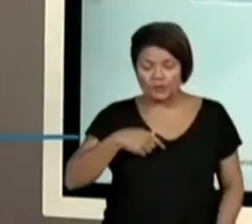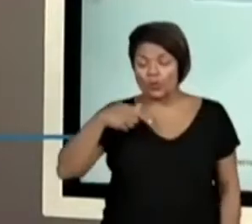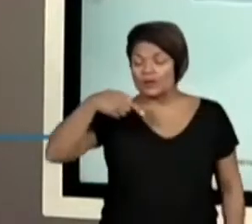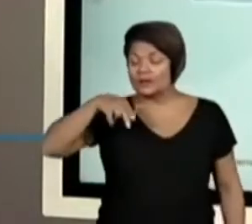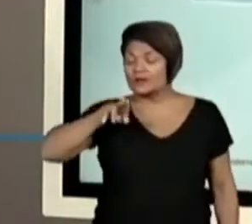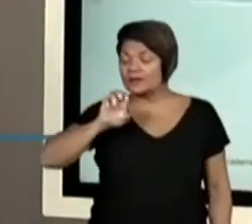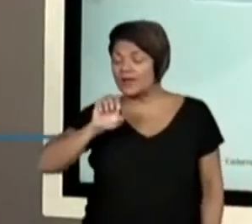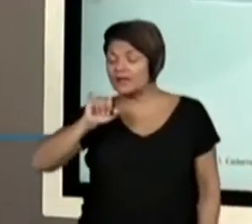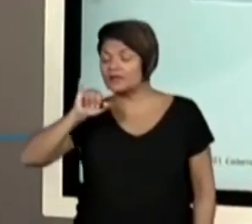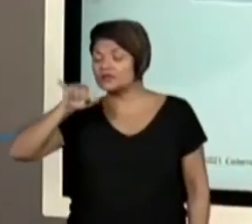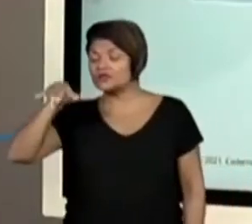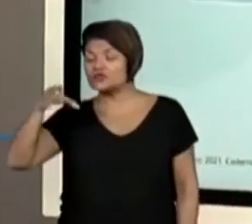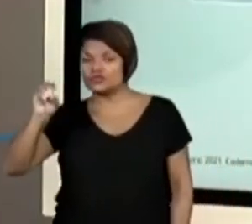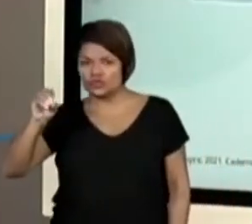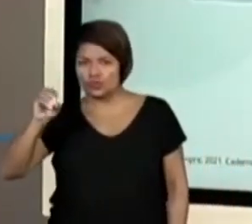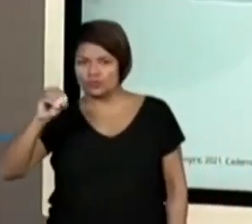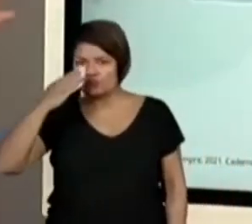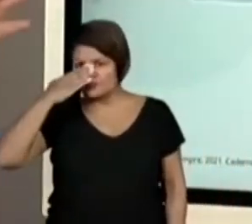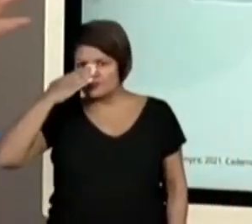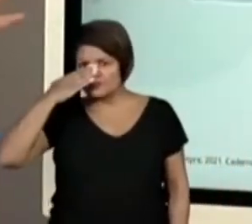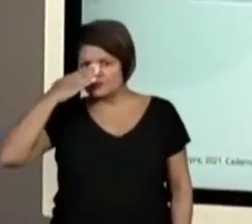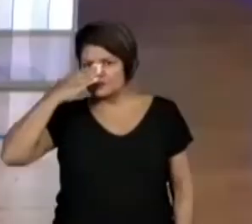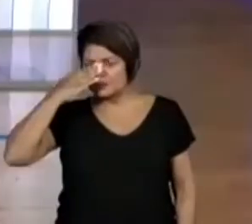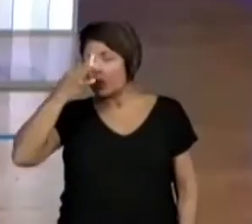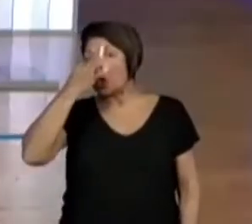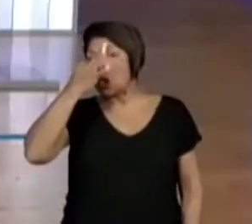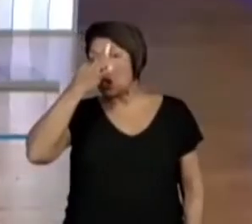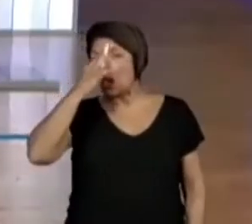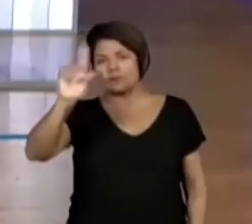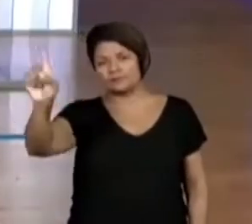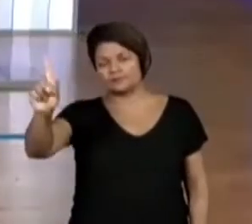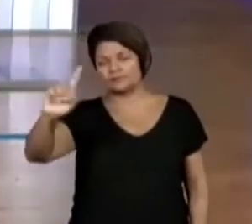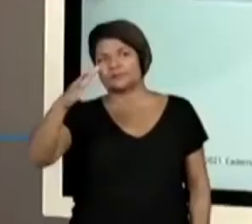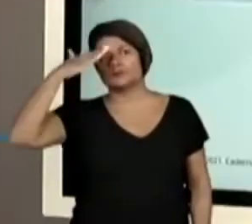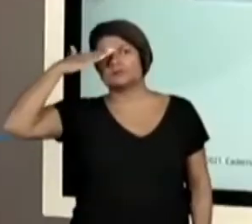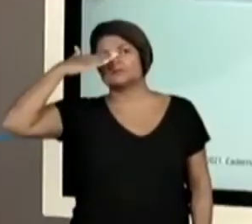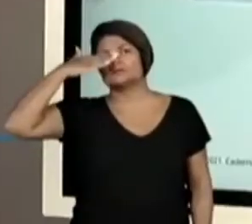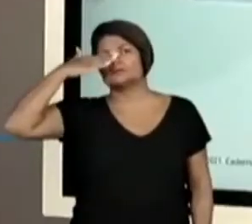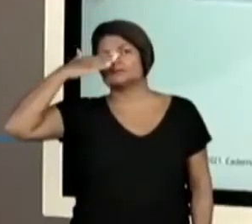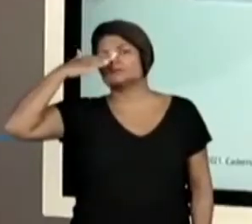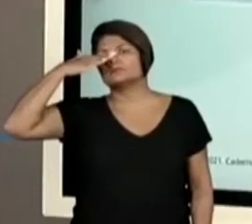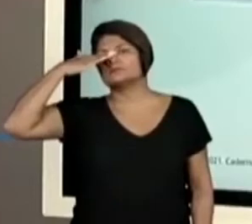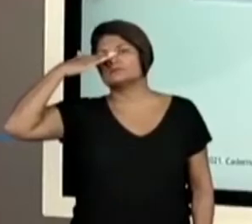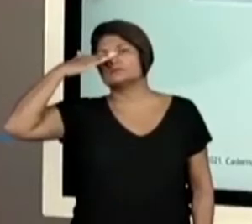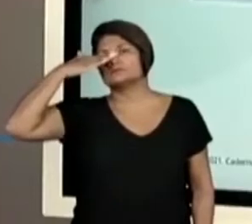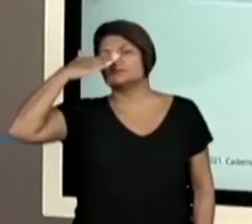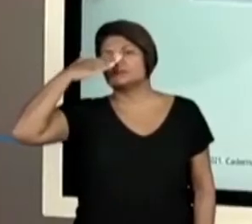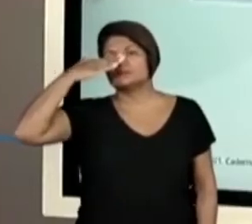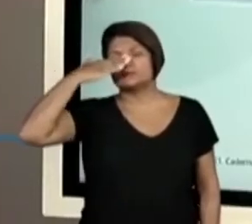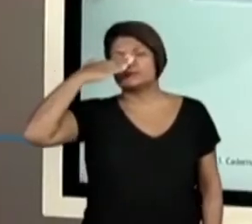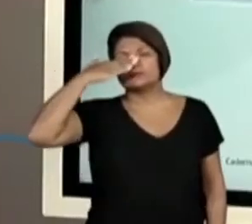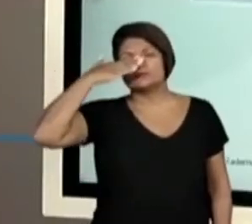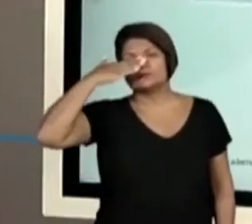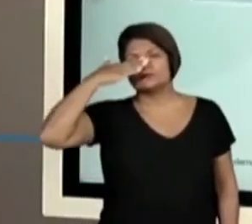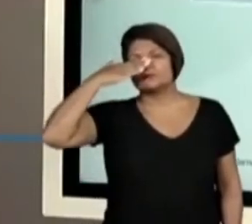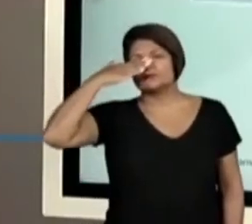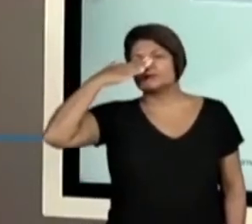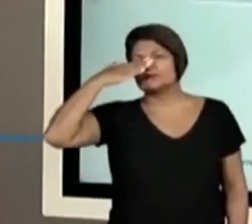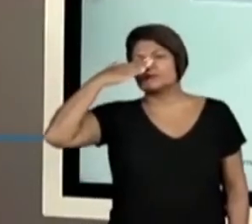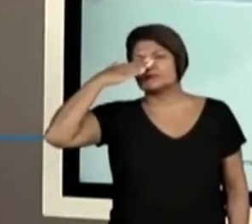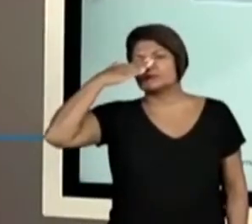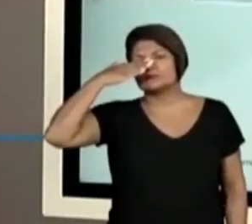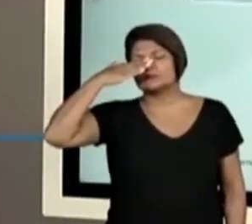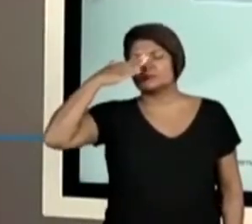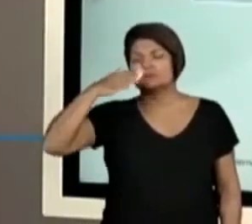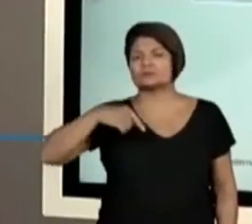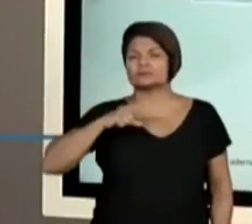queijo, põe a mãozinha em cima do nariz, não tapa o nariz, né, professora Joyce? Não. Pelo amor. Põe a mãozinha e fala queijo. Agora